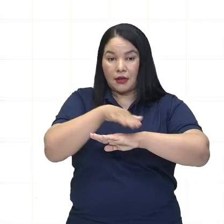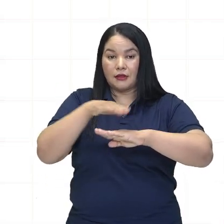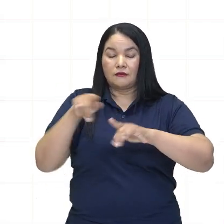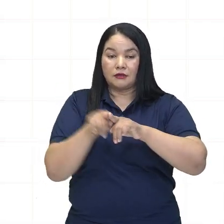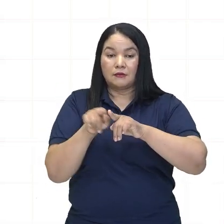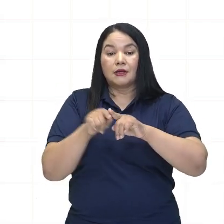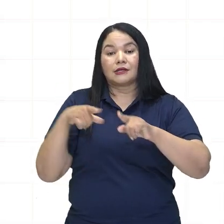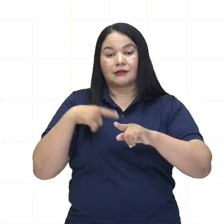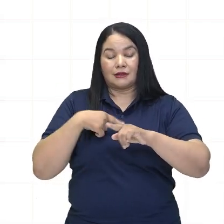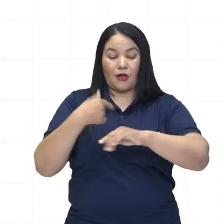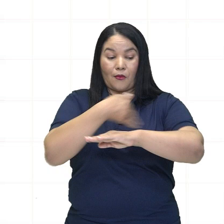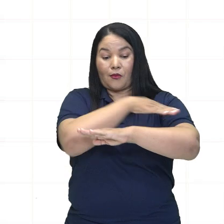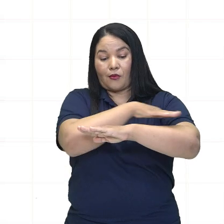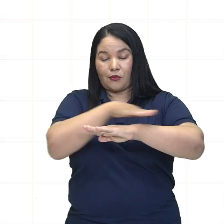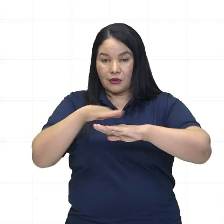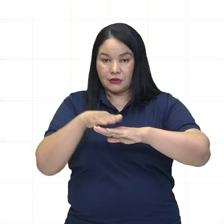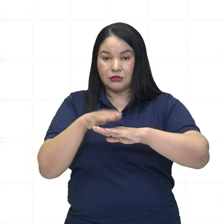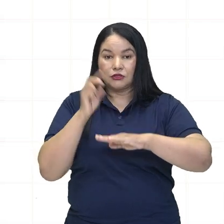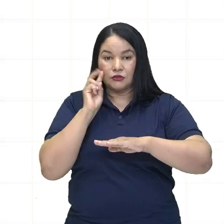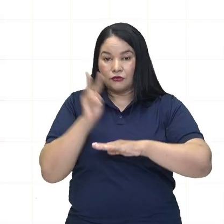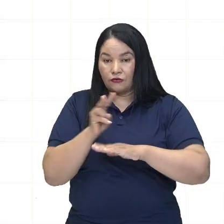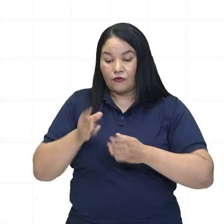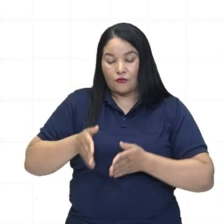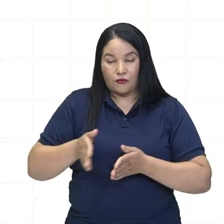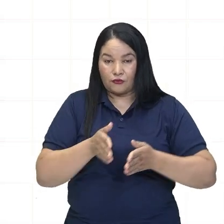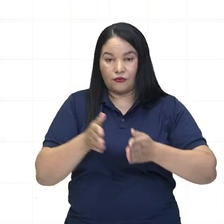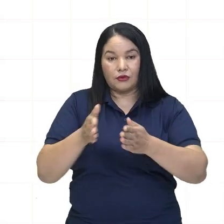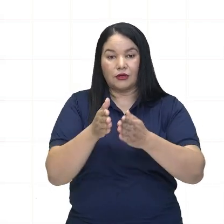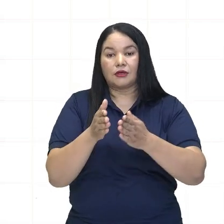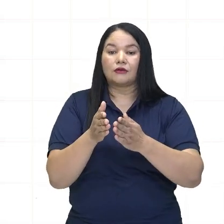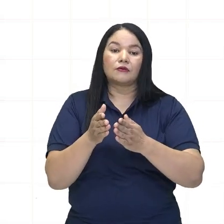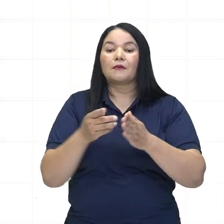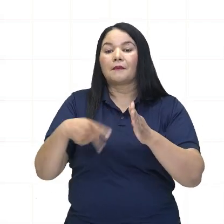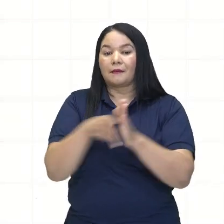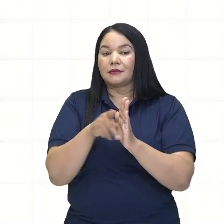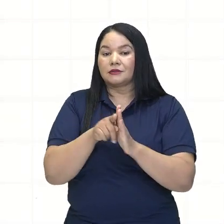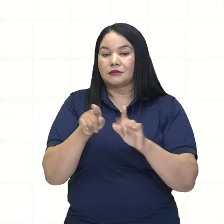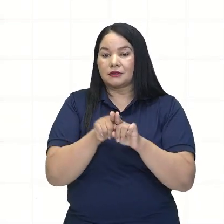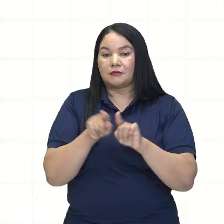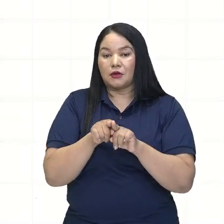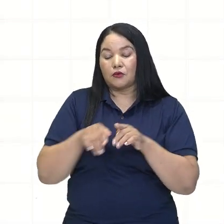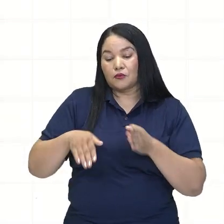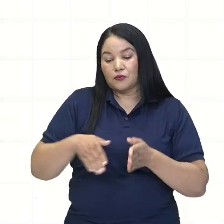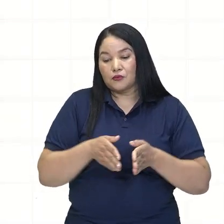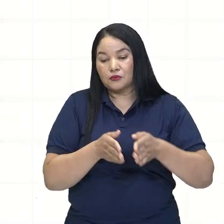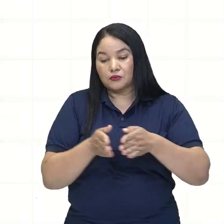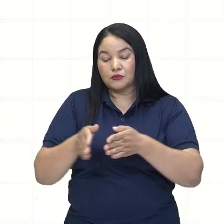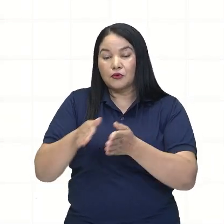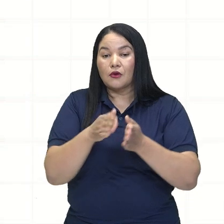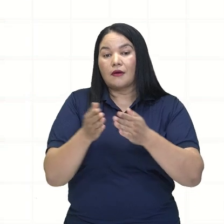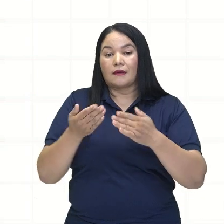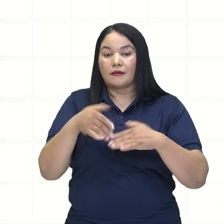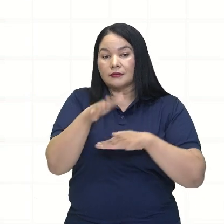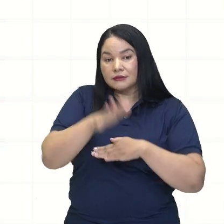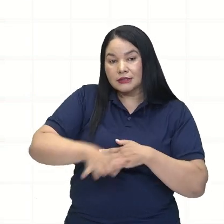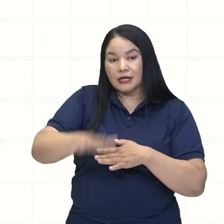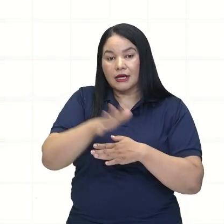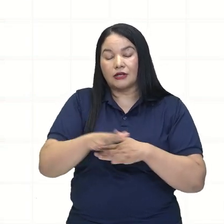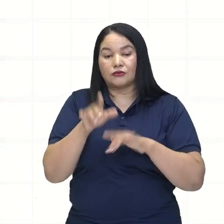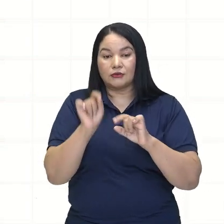bom? Então, são esses os rios de planície. O seu curso localiza-se em áreas aqui que já vão